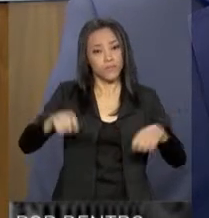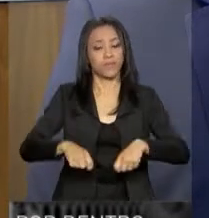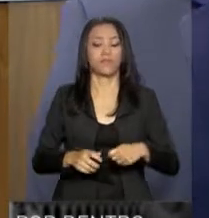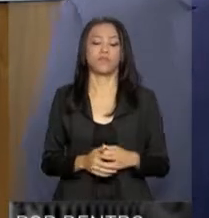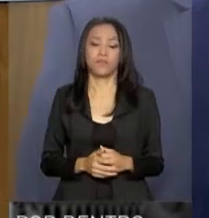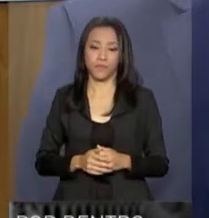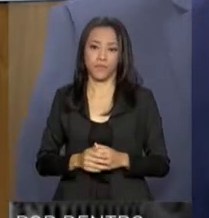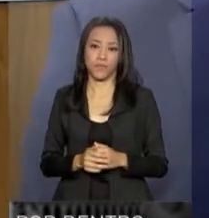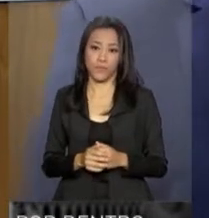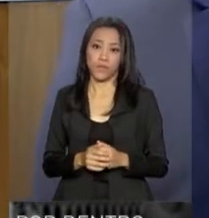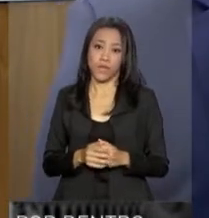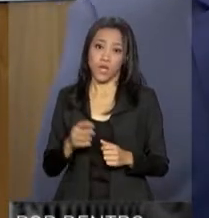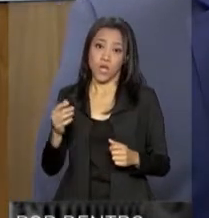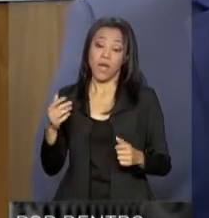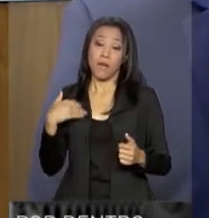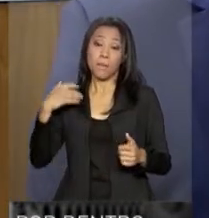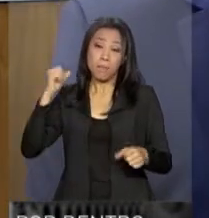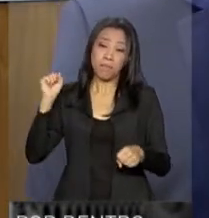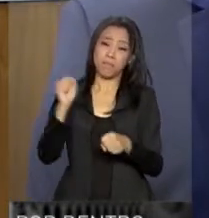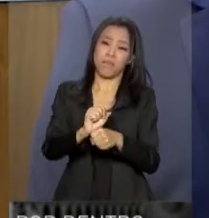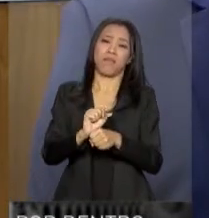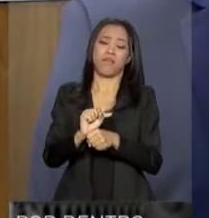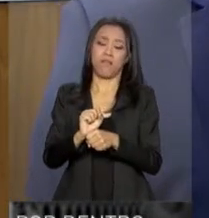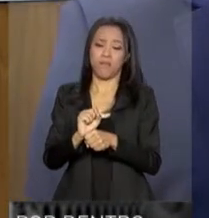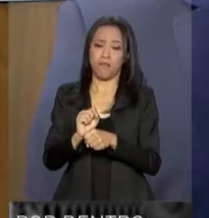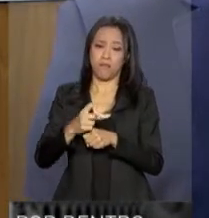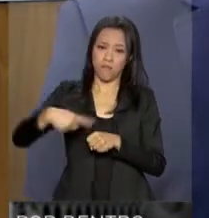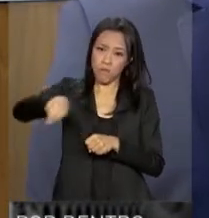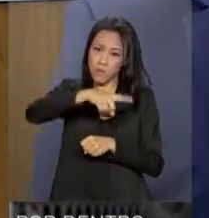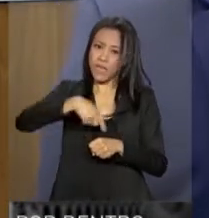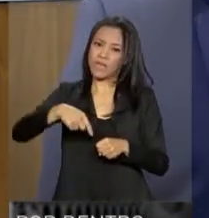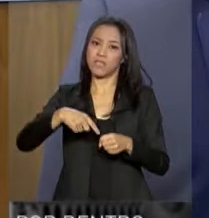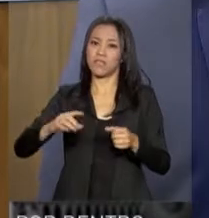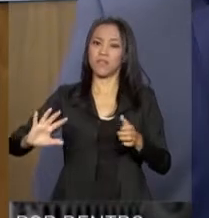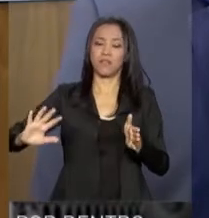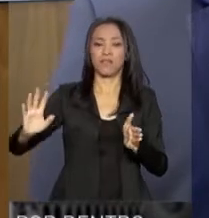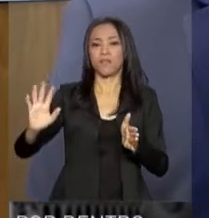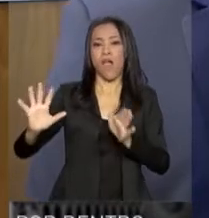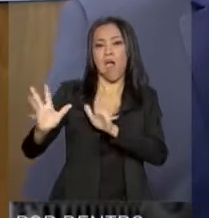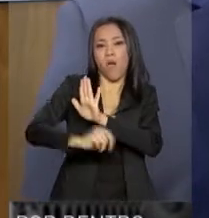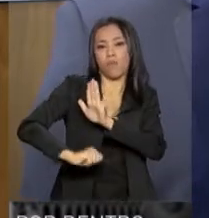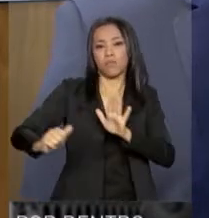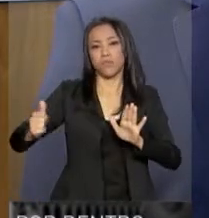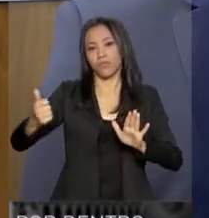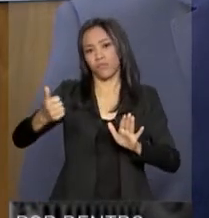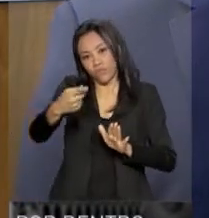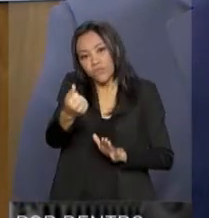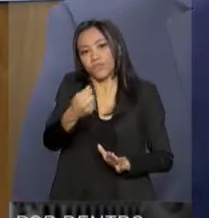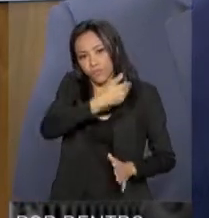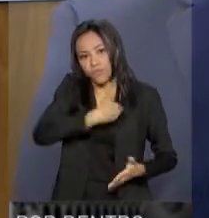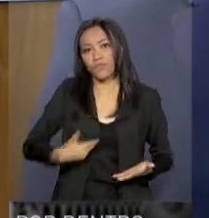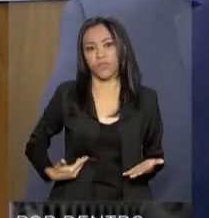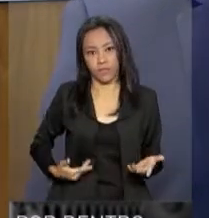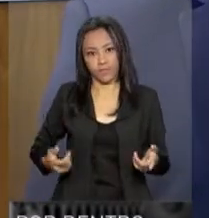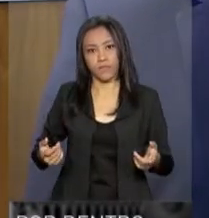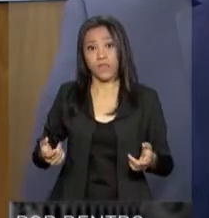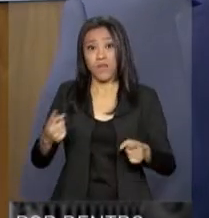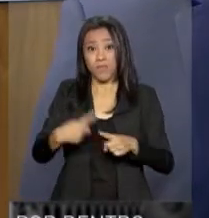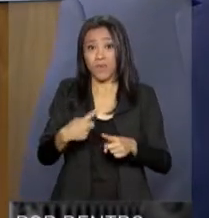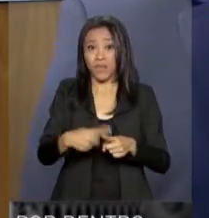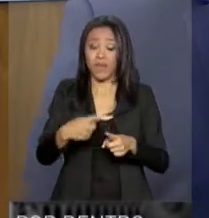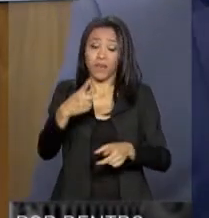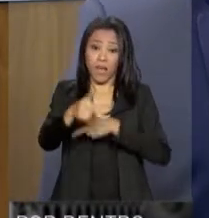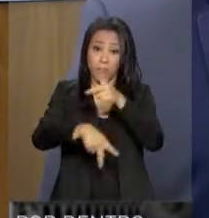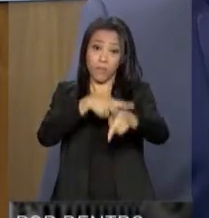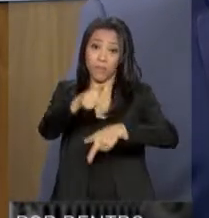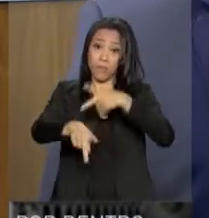estancar essa essa sangria de recursos fica a população está sentindo as